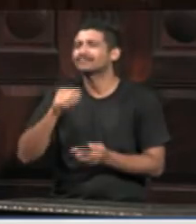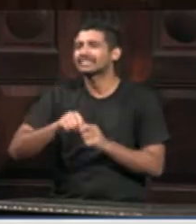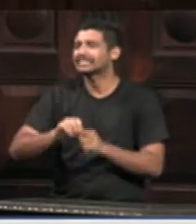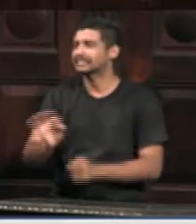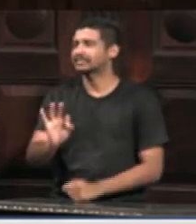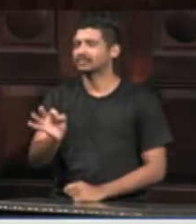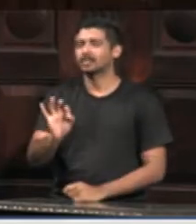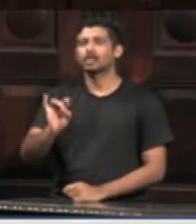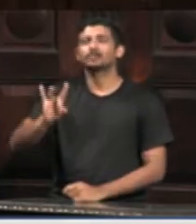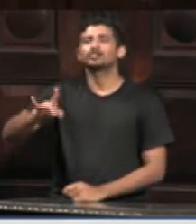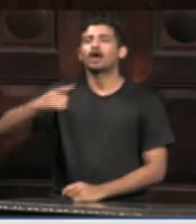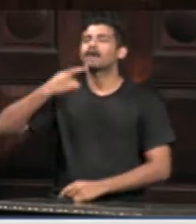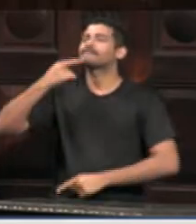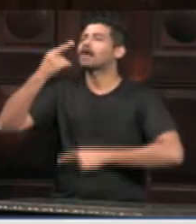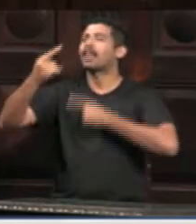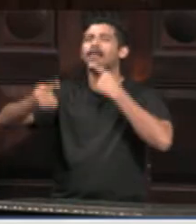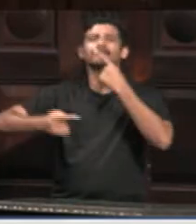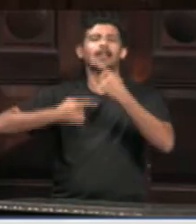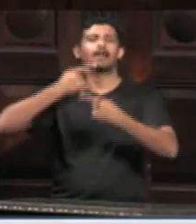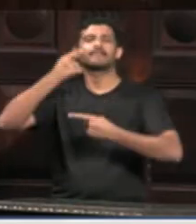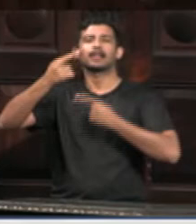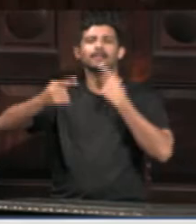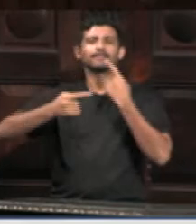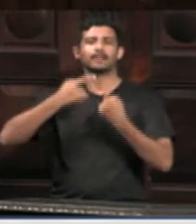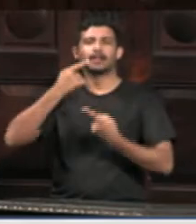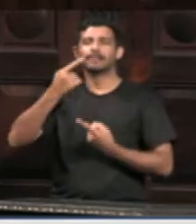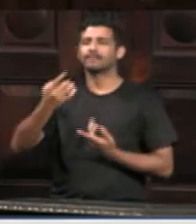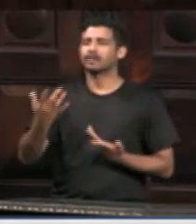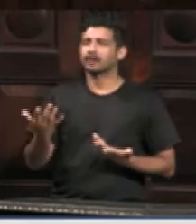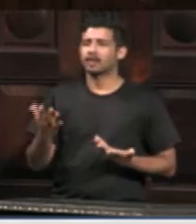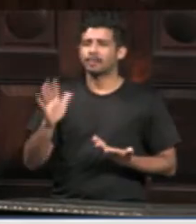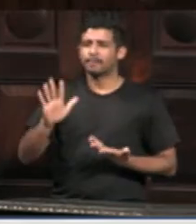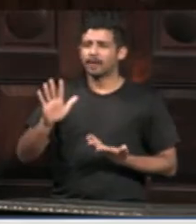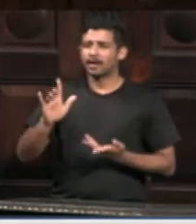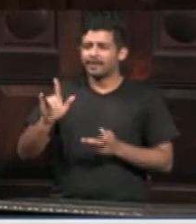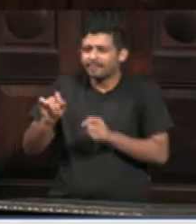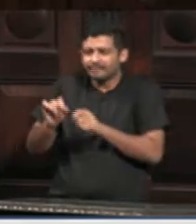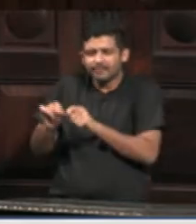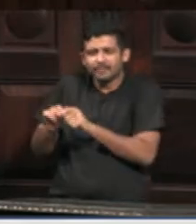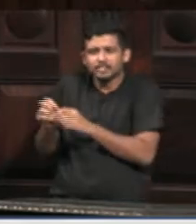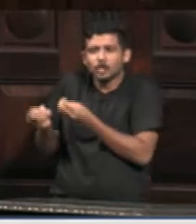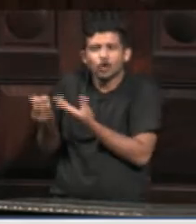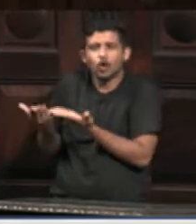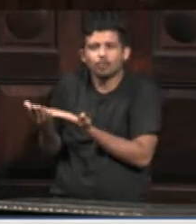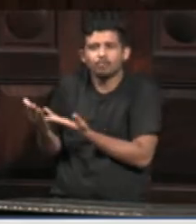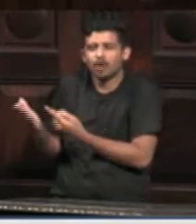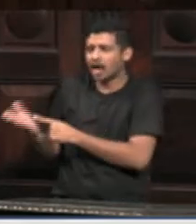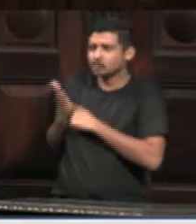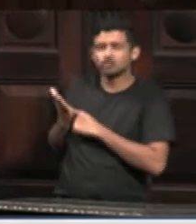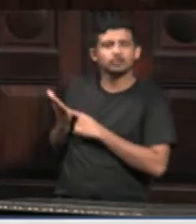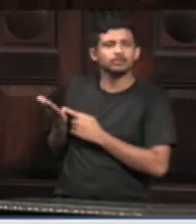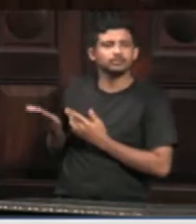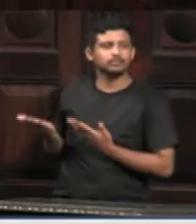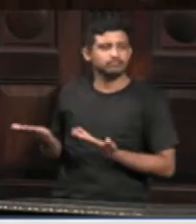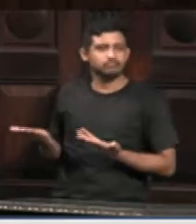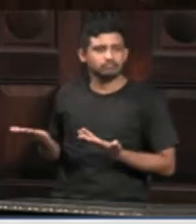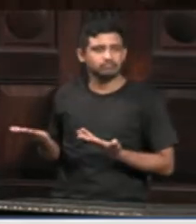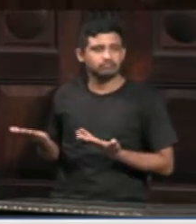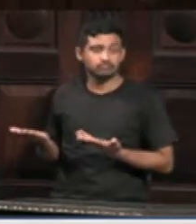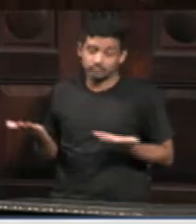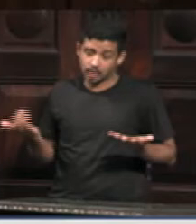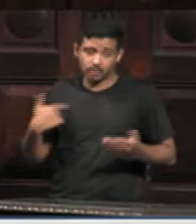não se diz da onde virão os recursos.